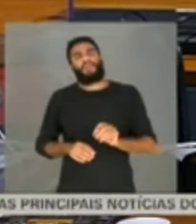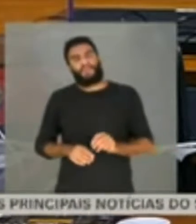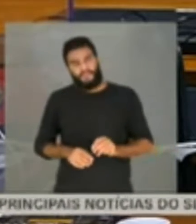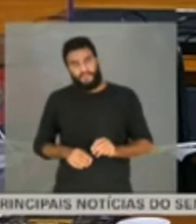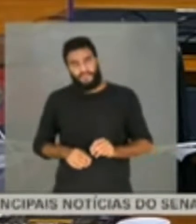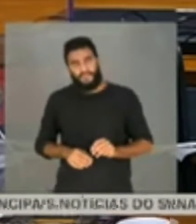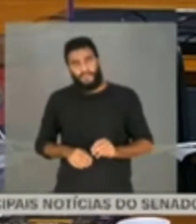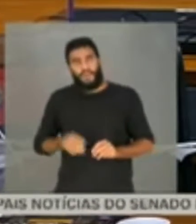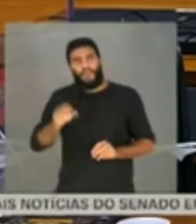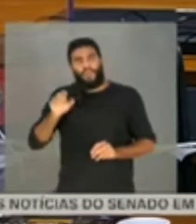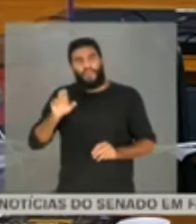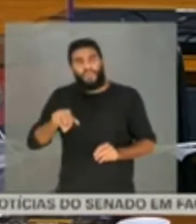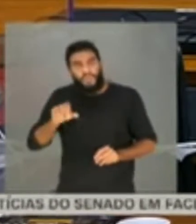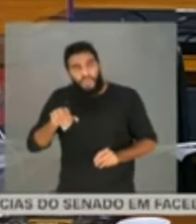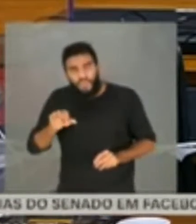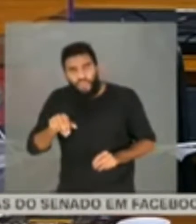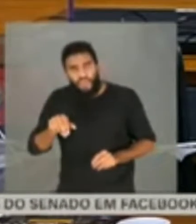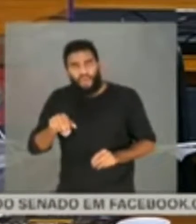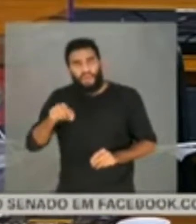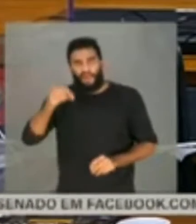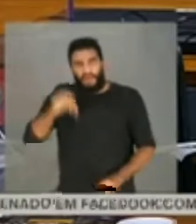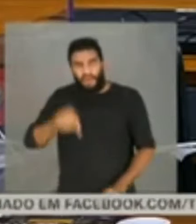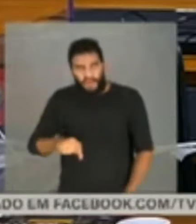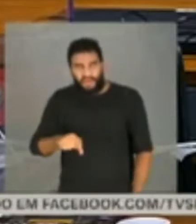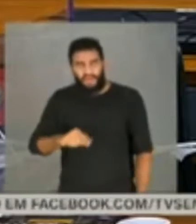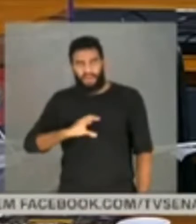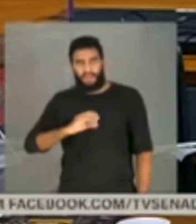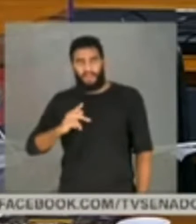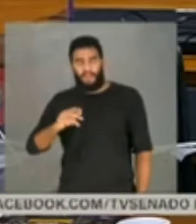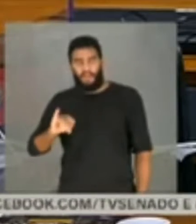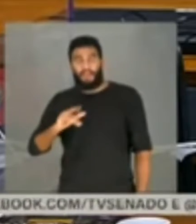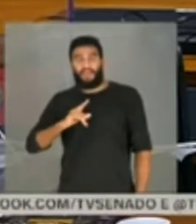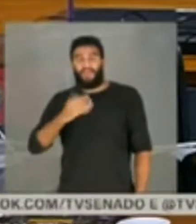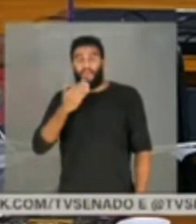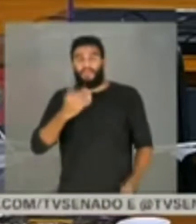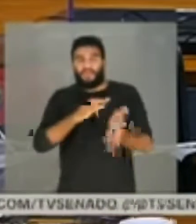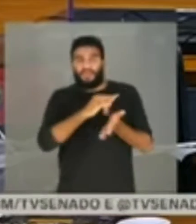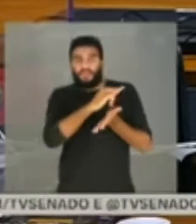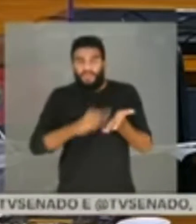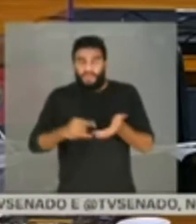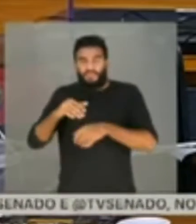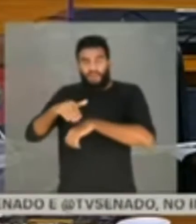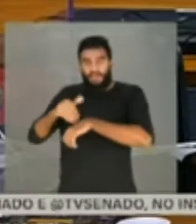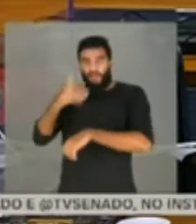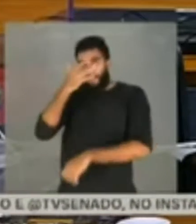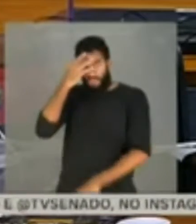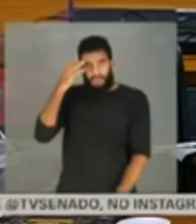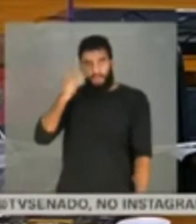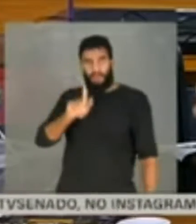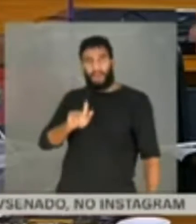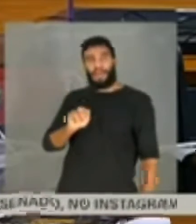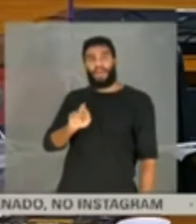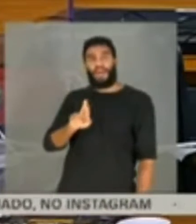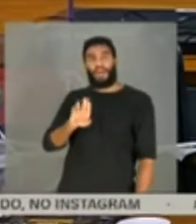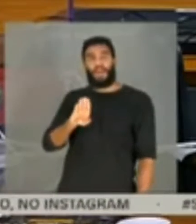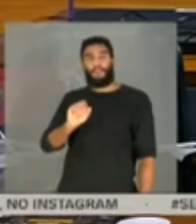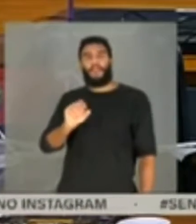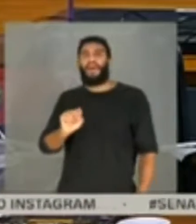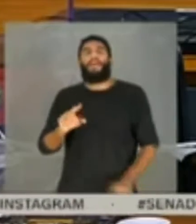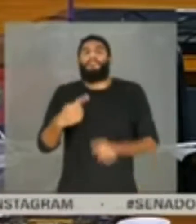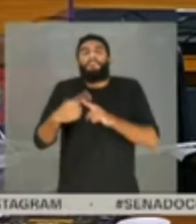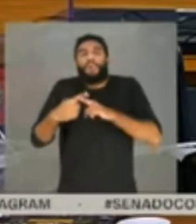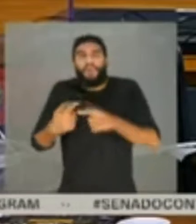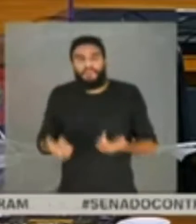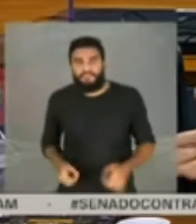Senador Girão, nunca foi pautado o novo requerimento de convocação do senhor Carlos Gabas.